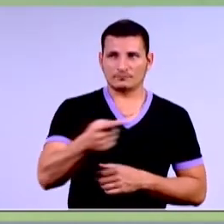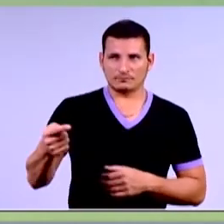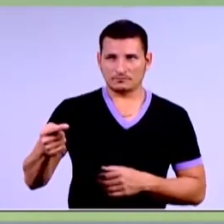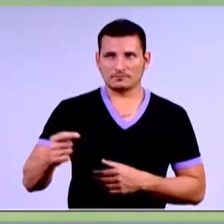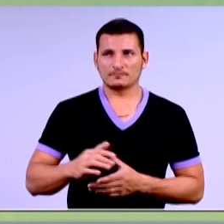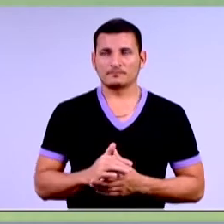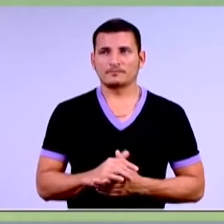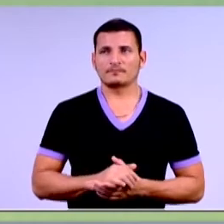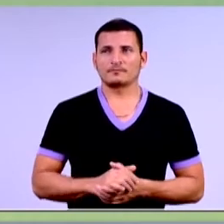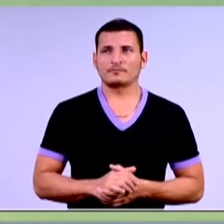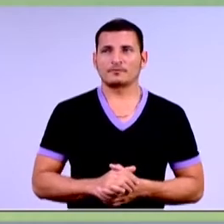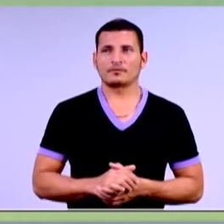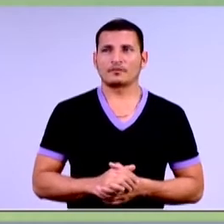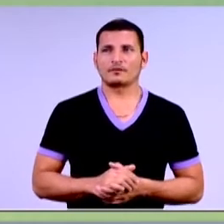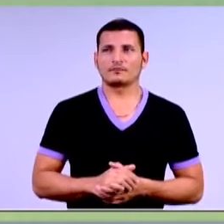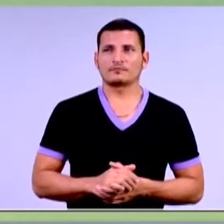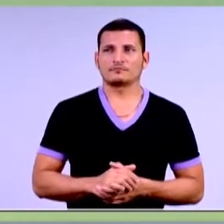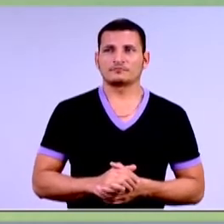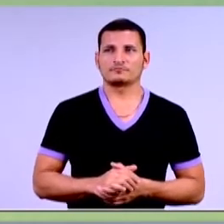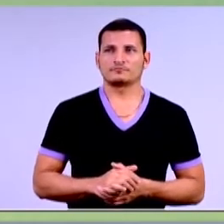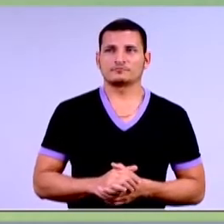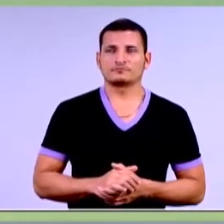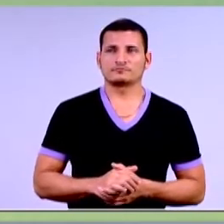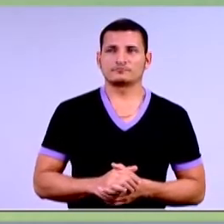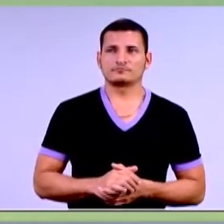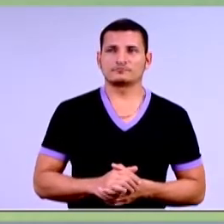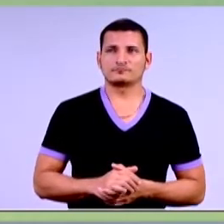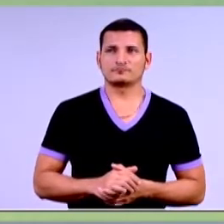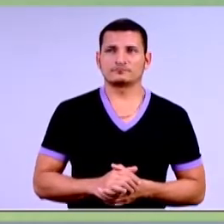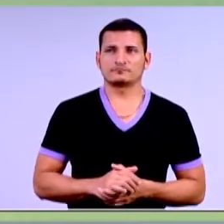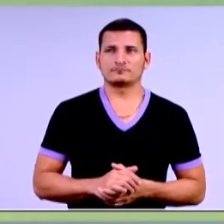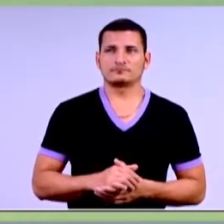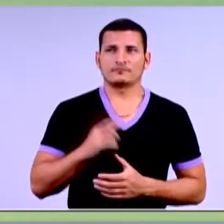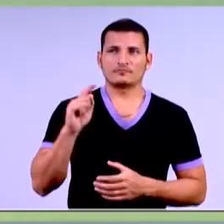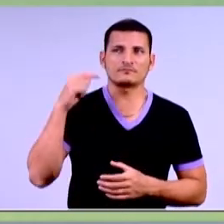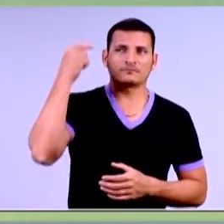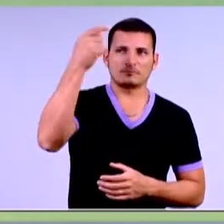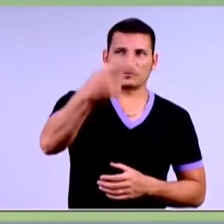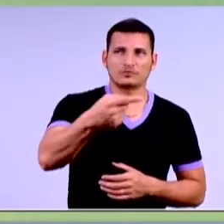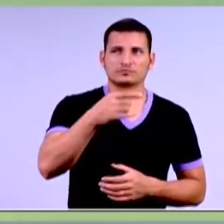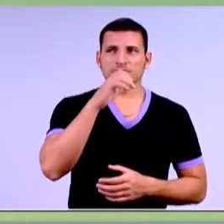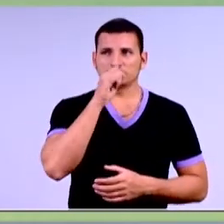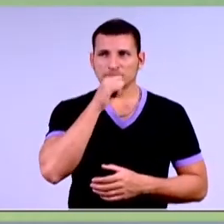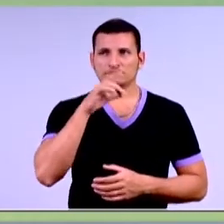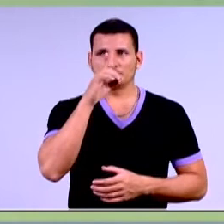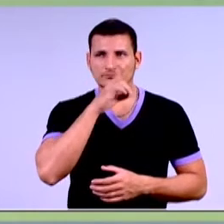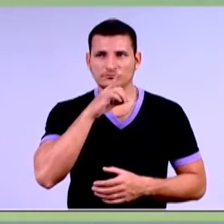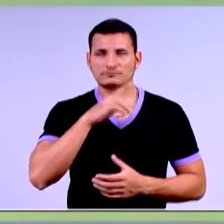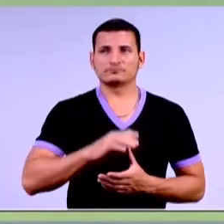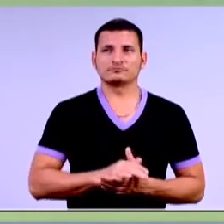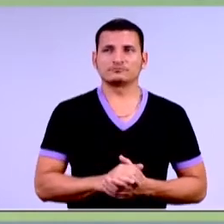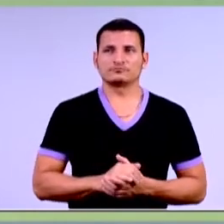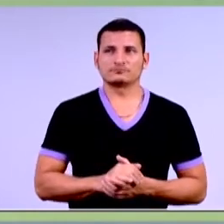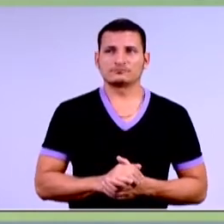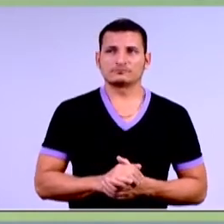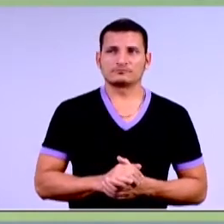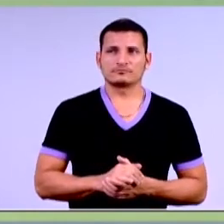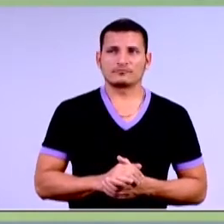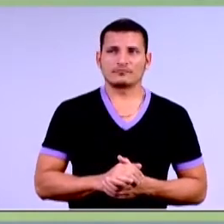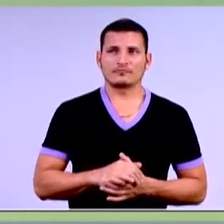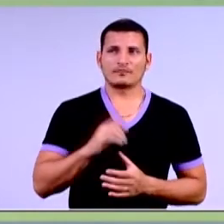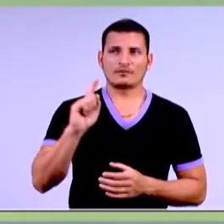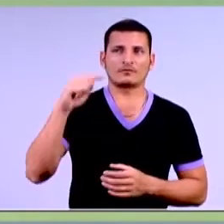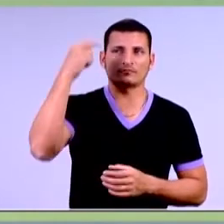semana next weekend next weekend semana o próximo final de semana next imã